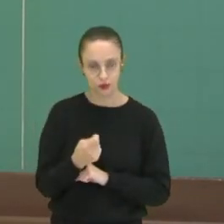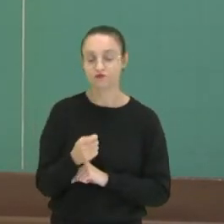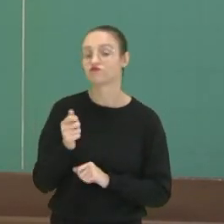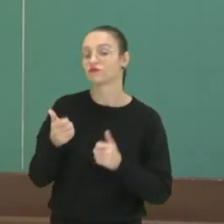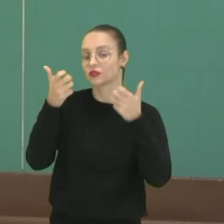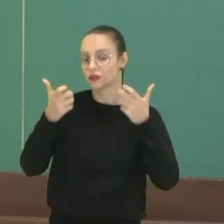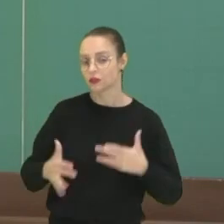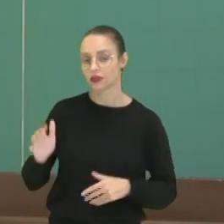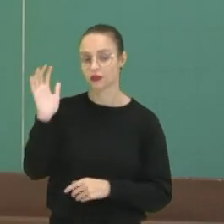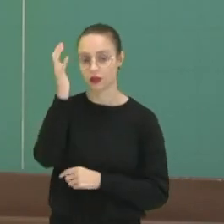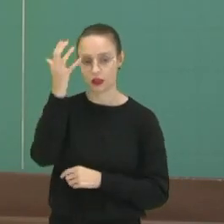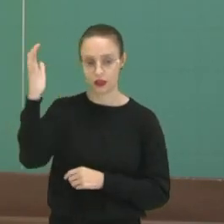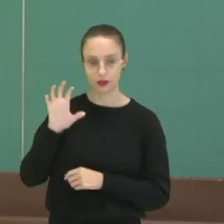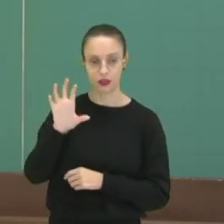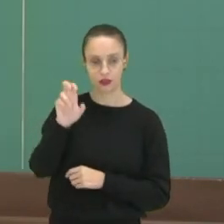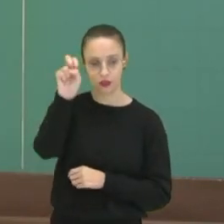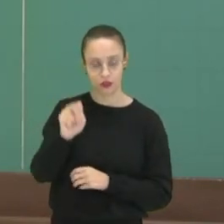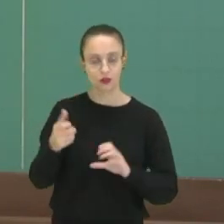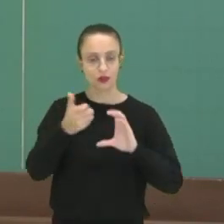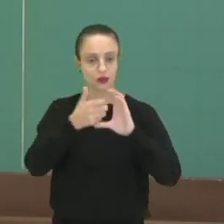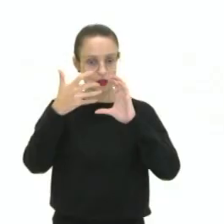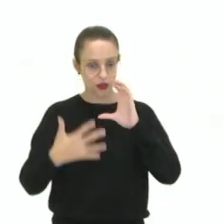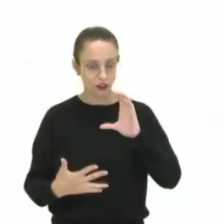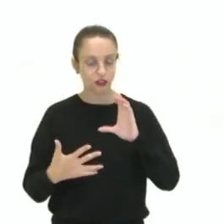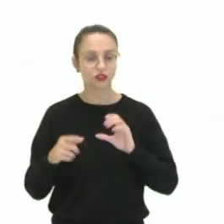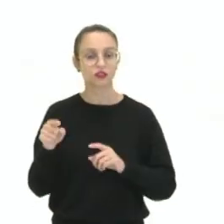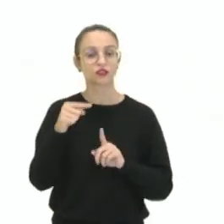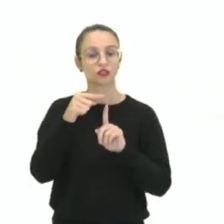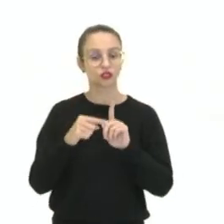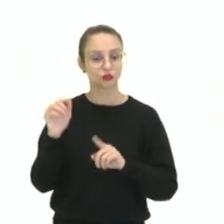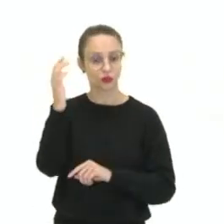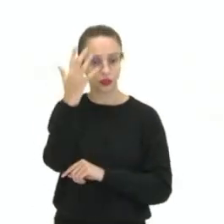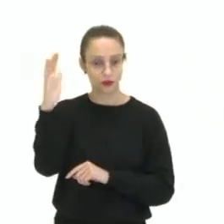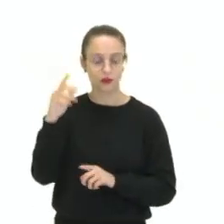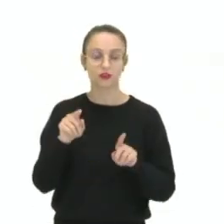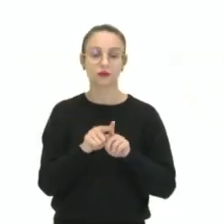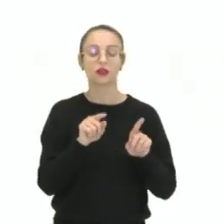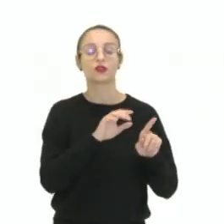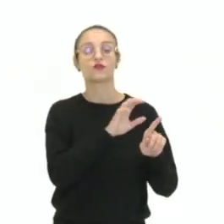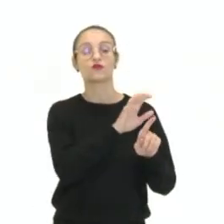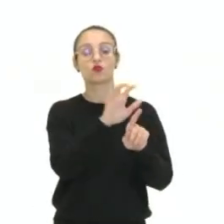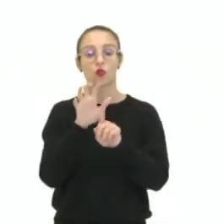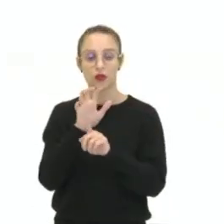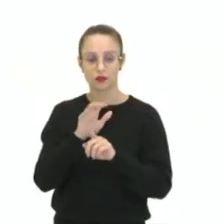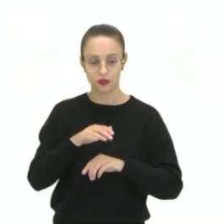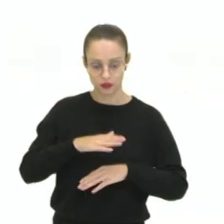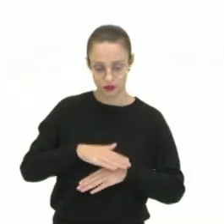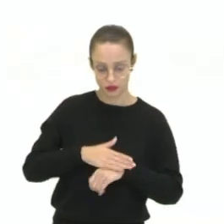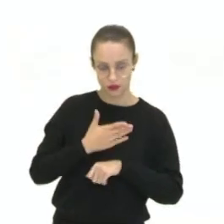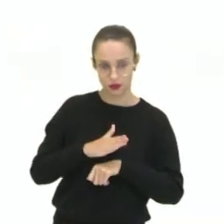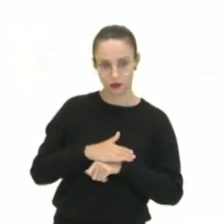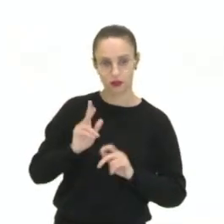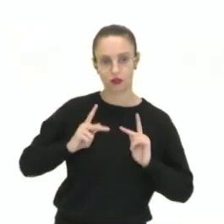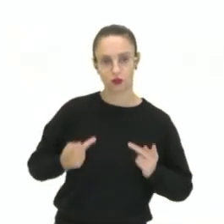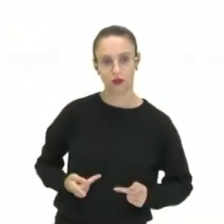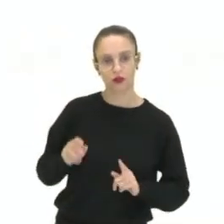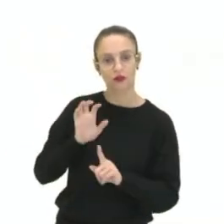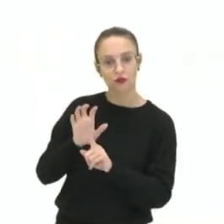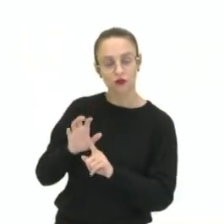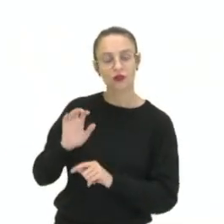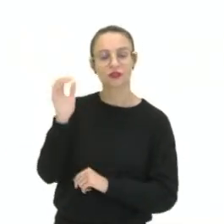sul, características desse tipo climático, né, a influência das atividades humanas nesse tipo de clima,